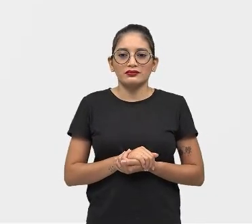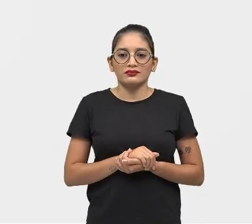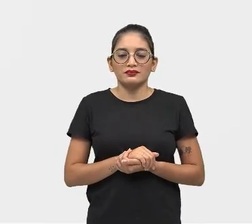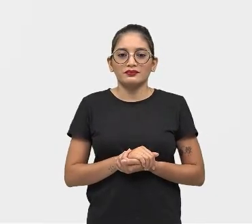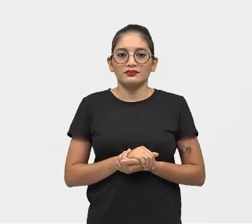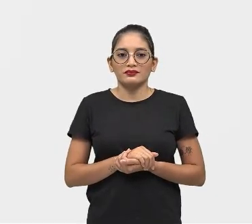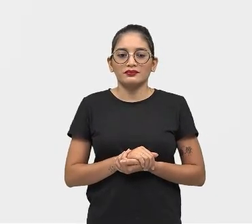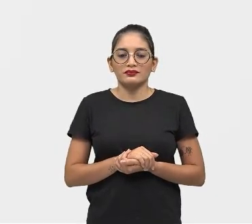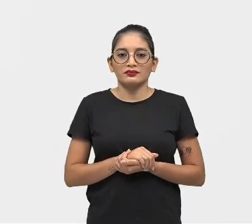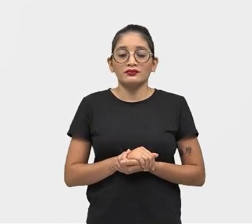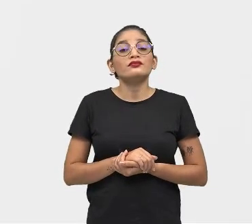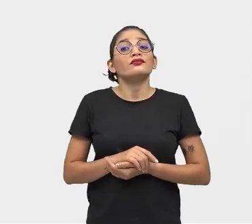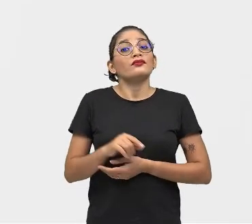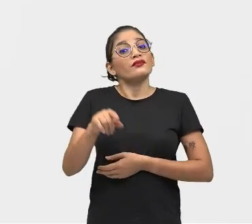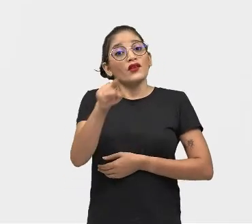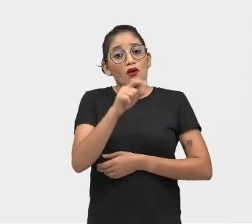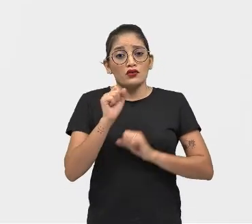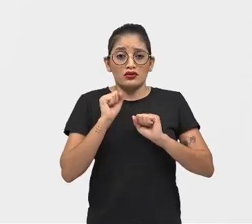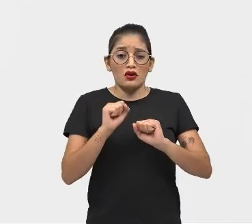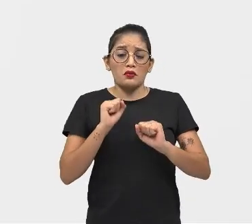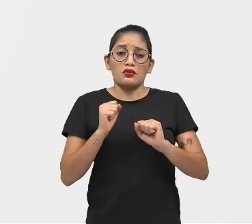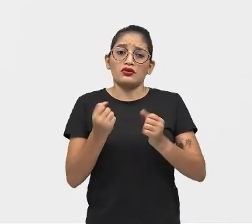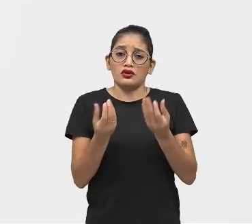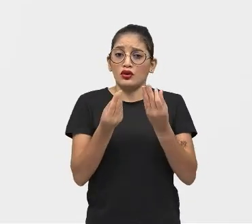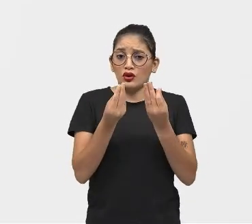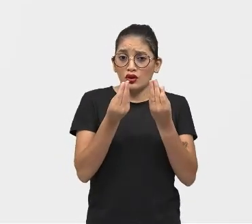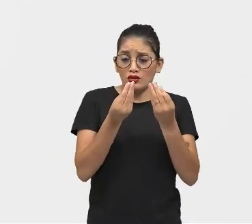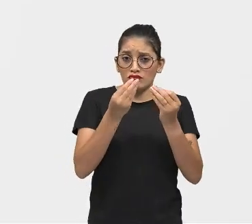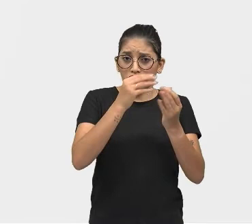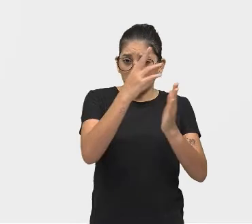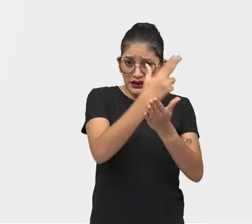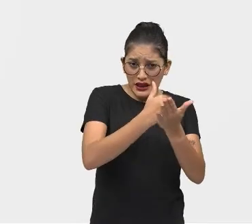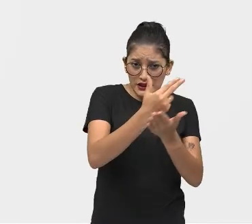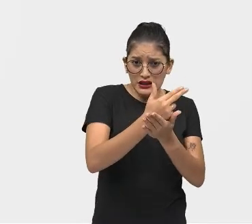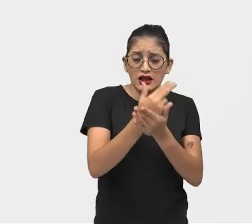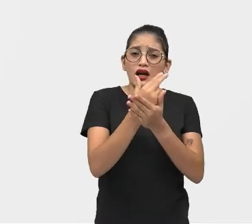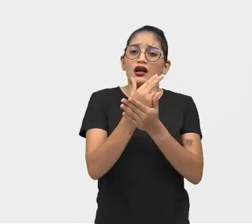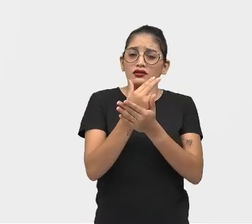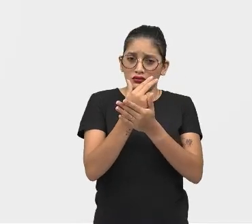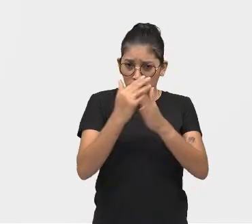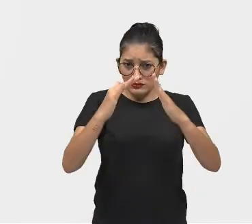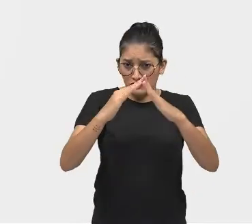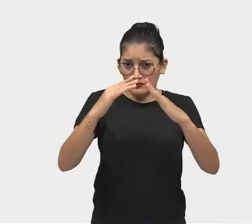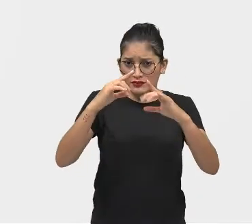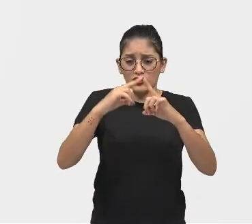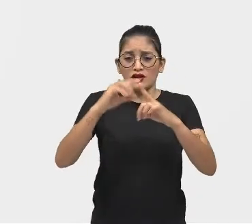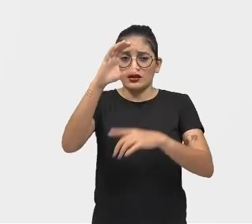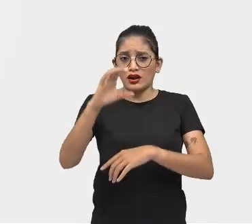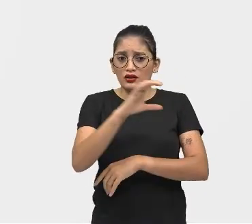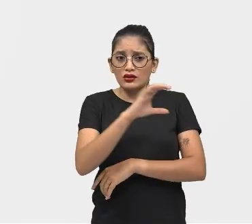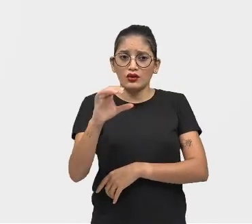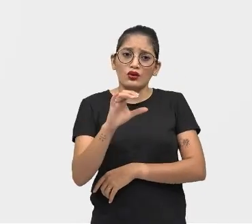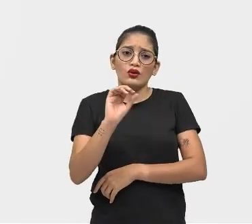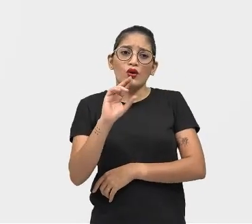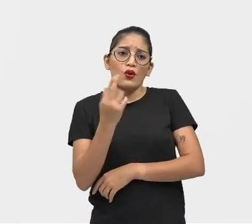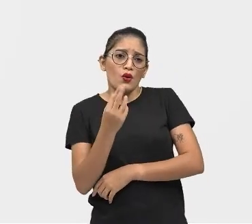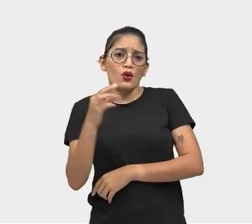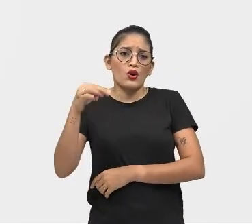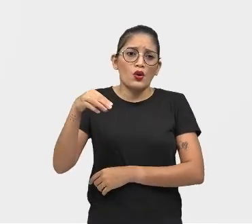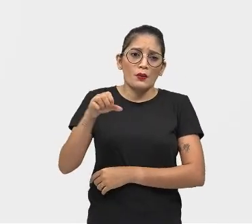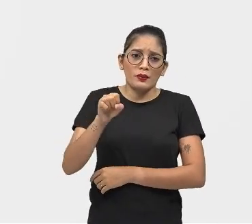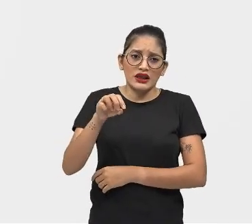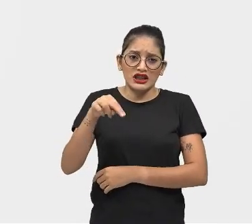Vocês poderiam ter desenhado um templo católico, uma mesquita islâmica ou uma